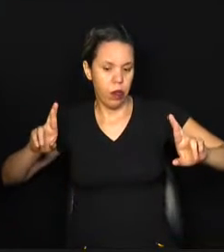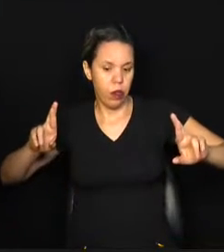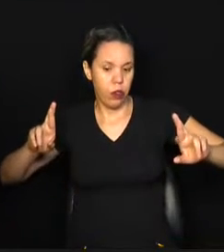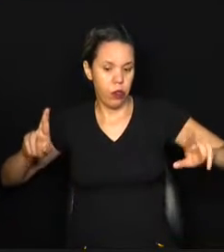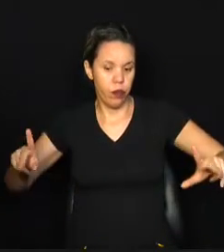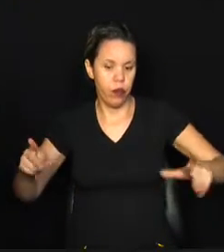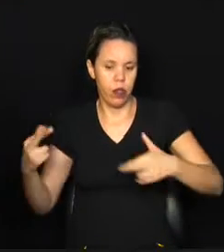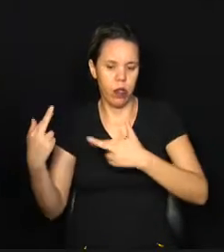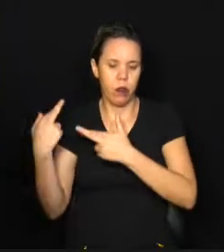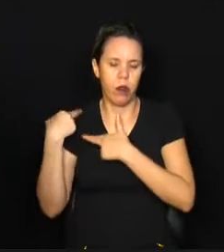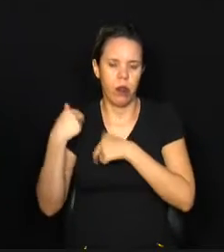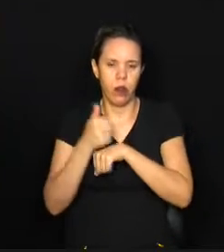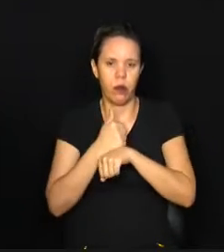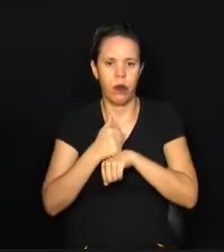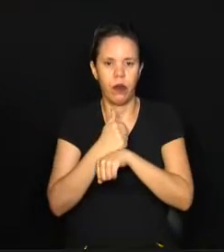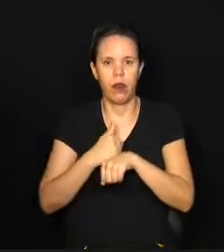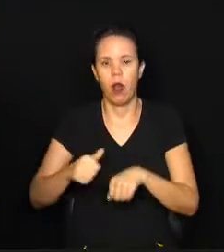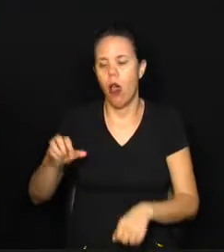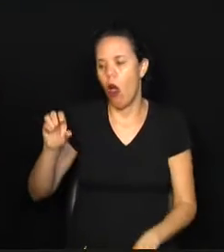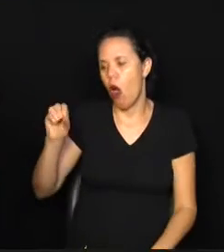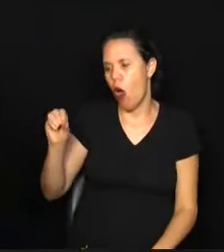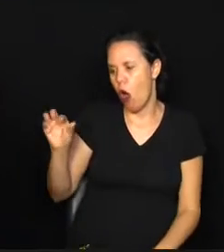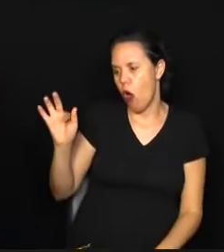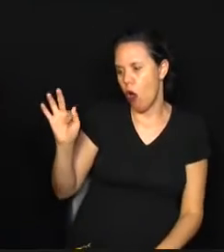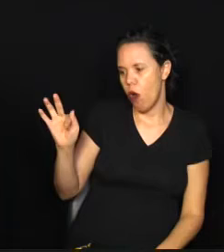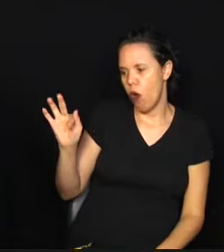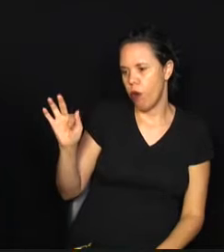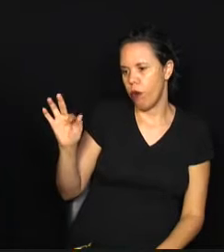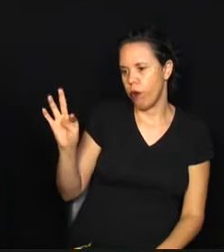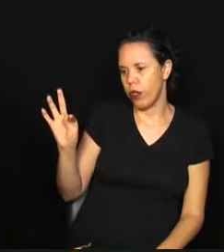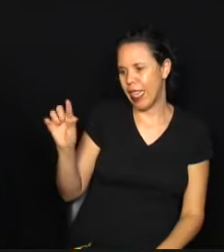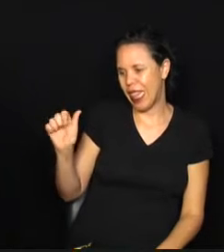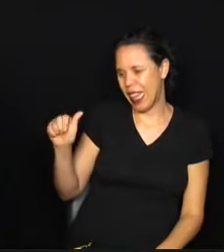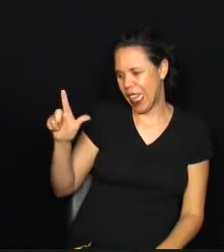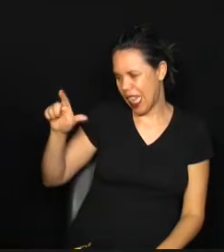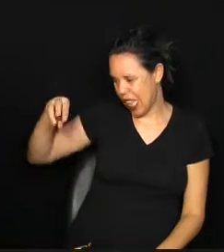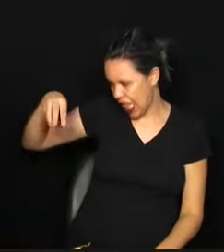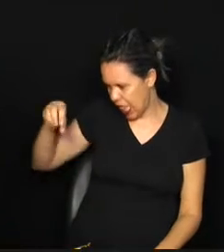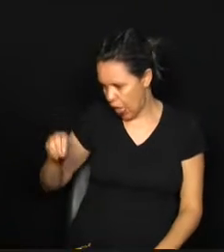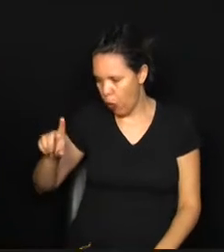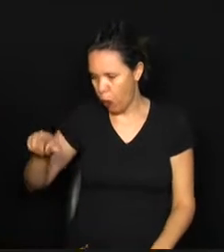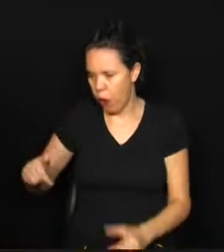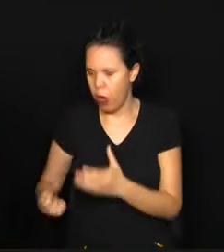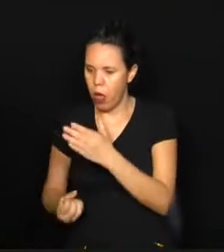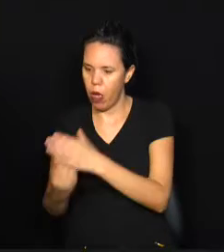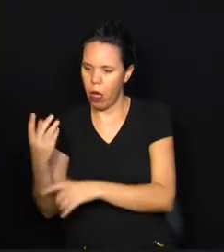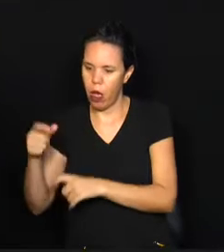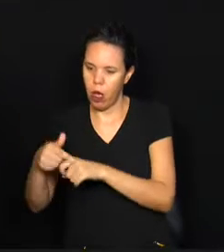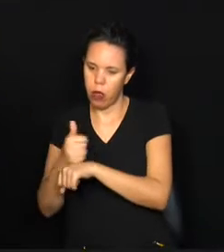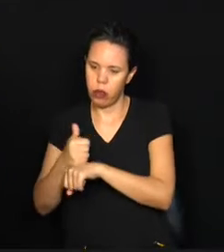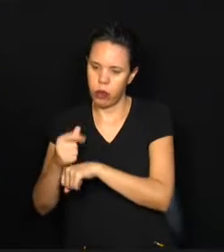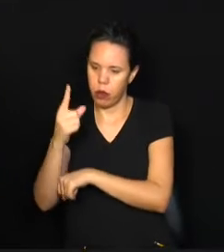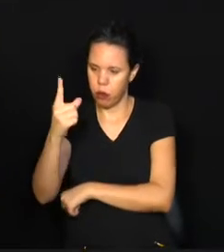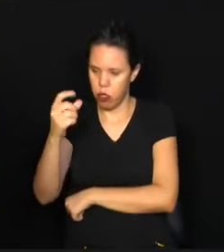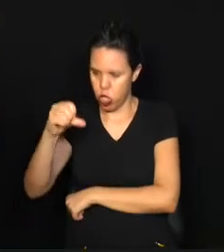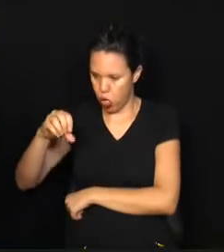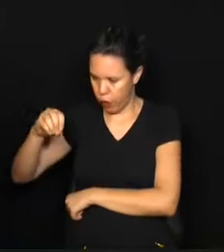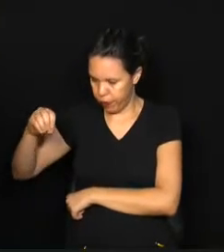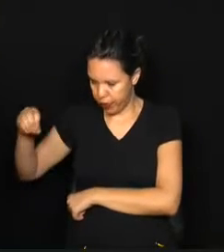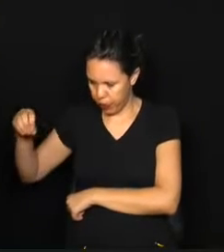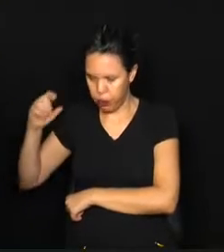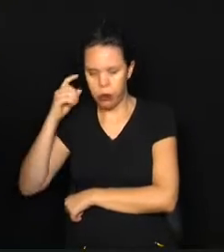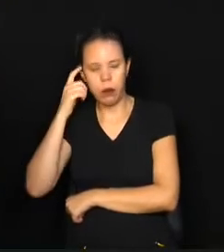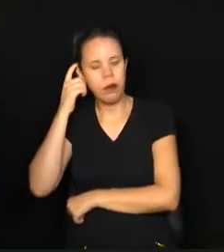atribuições. A oftalmologia brasileira surge aproximadamente também em 1900, né,